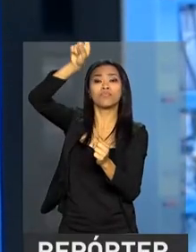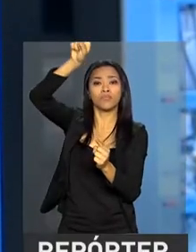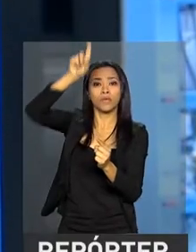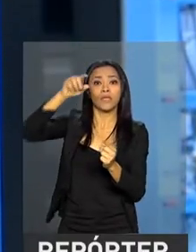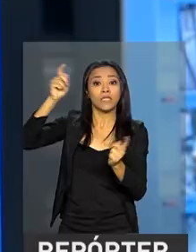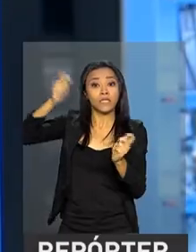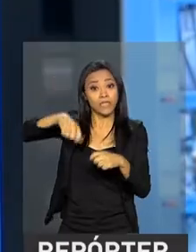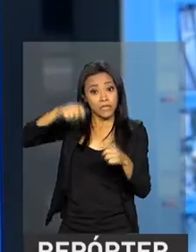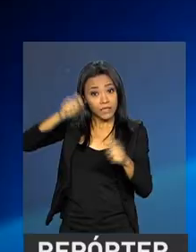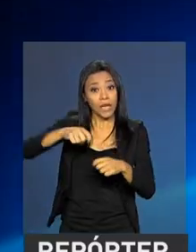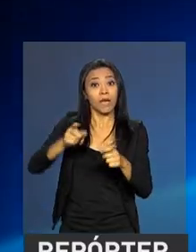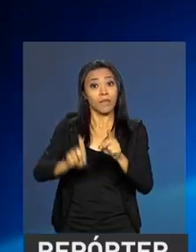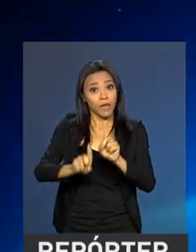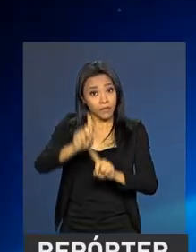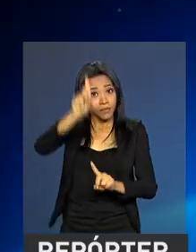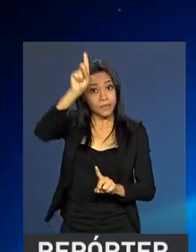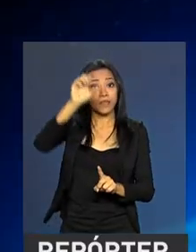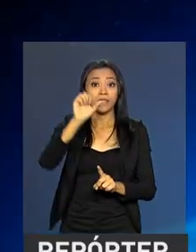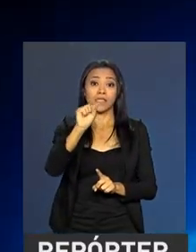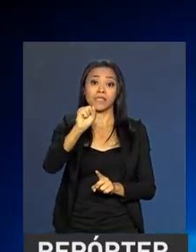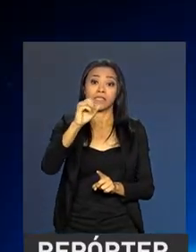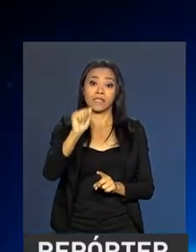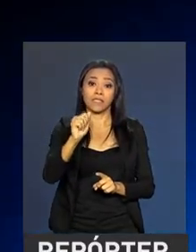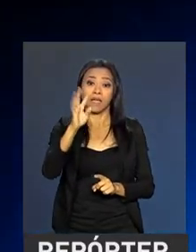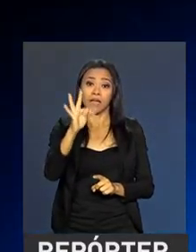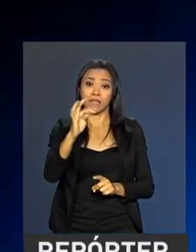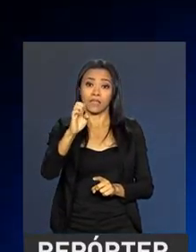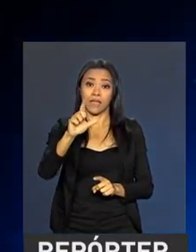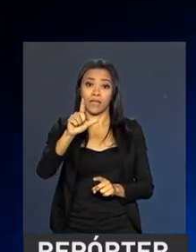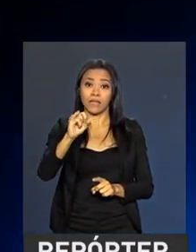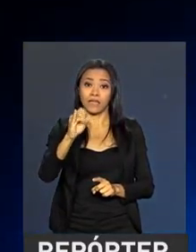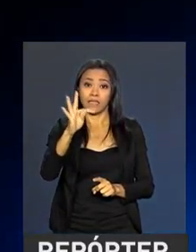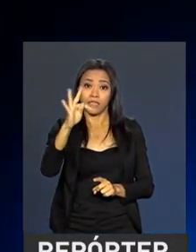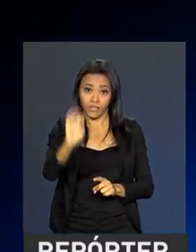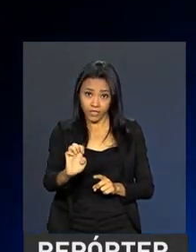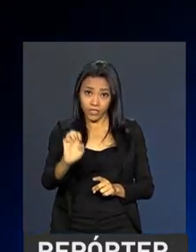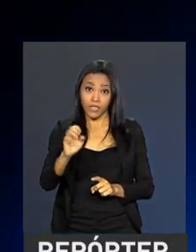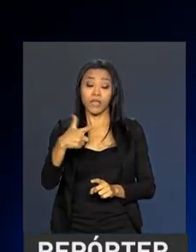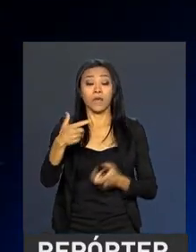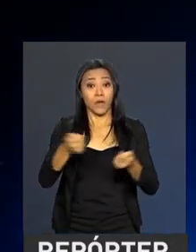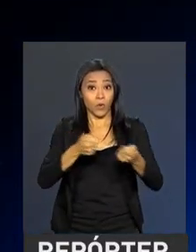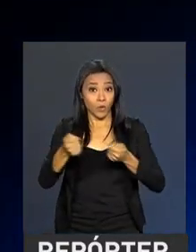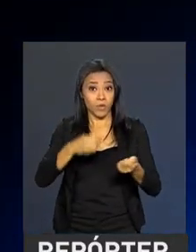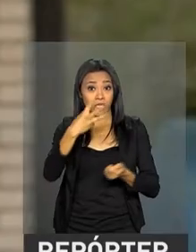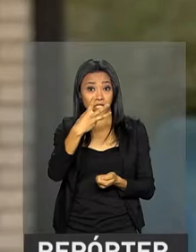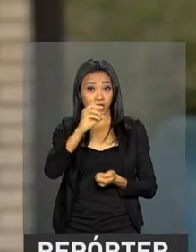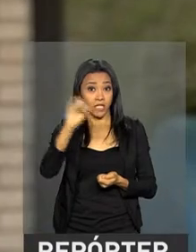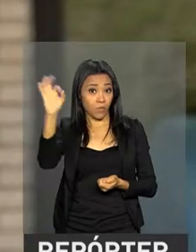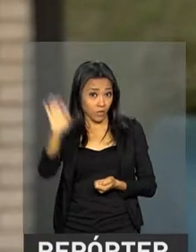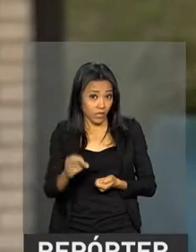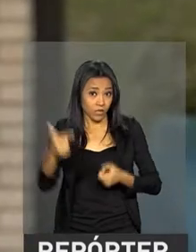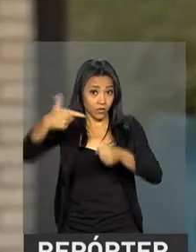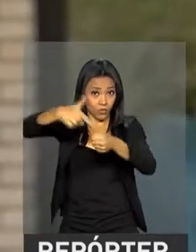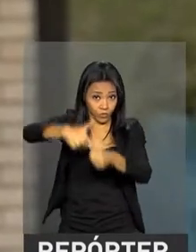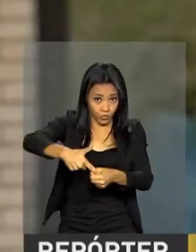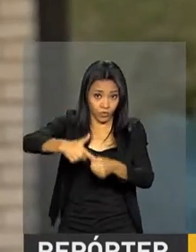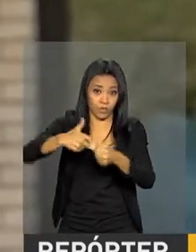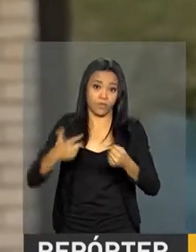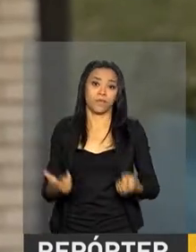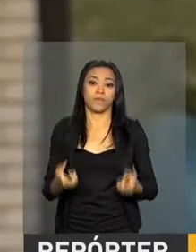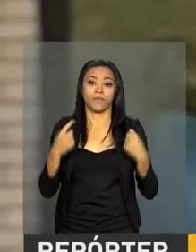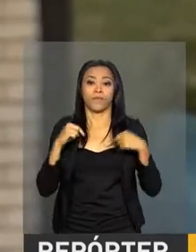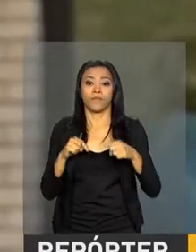permite lançar satélites e experimentos com uma economia de até 30% no combustível. Ela vai ajudar de duas